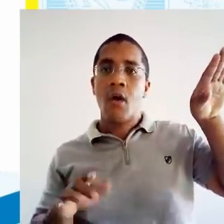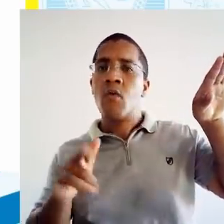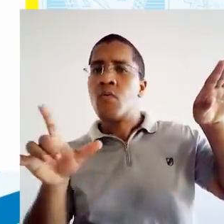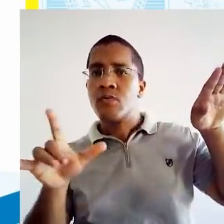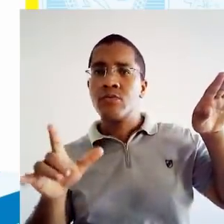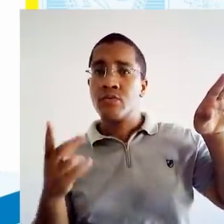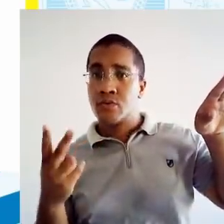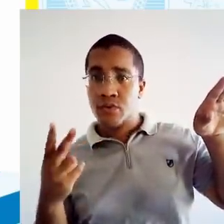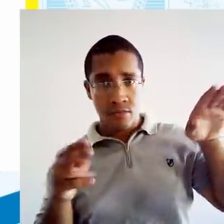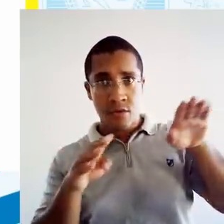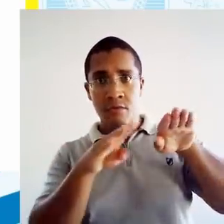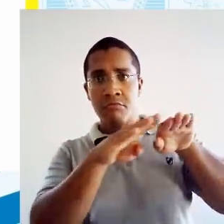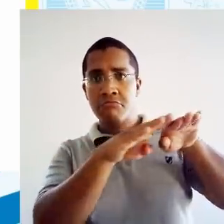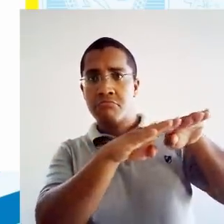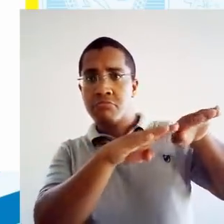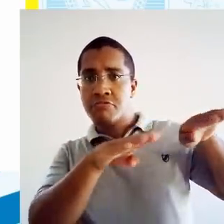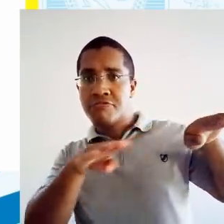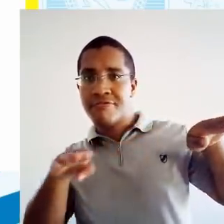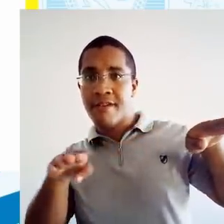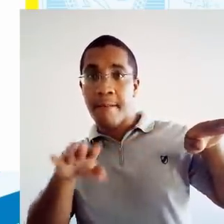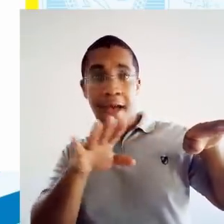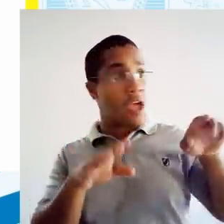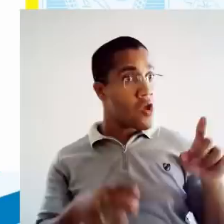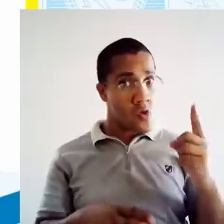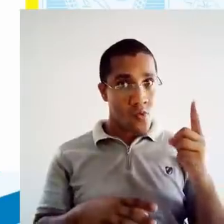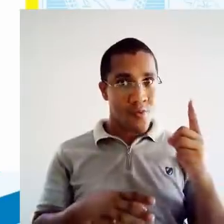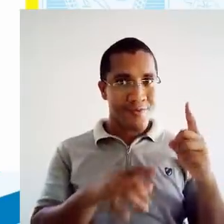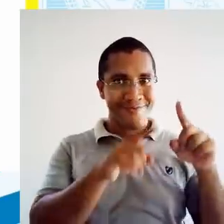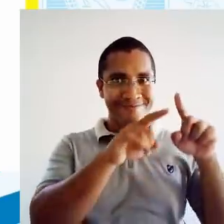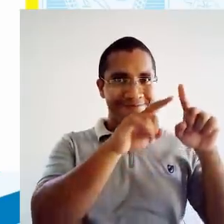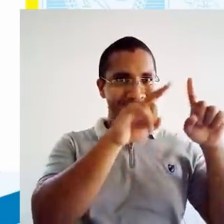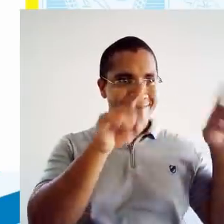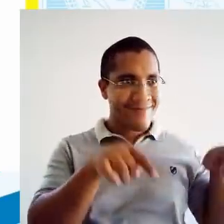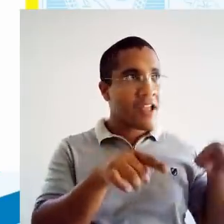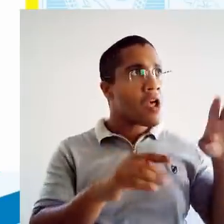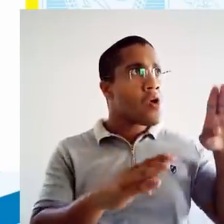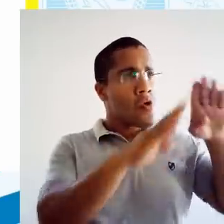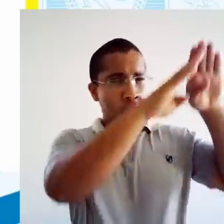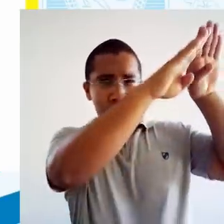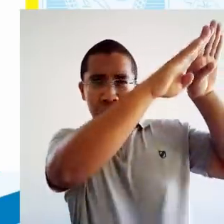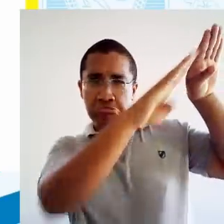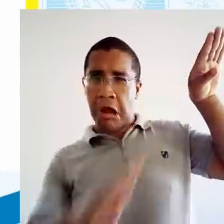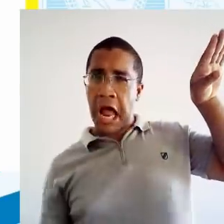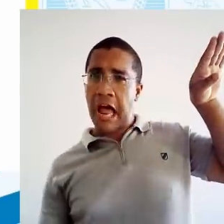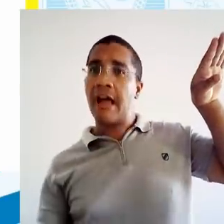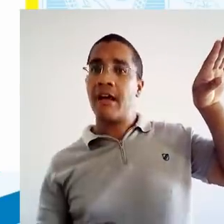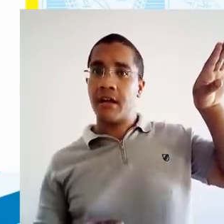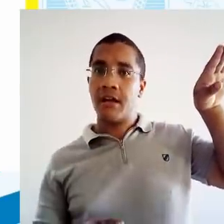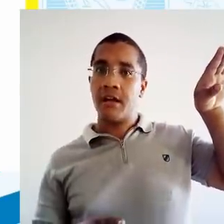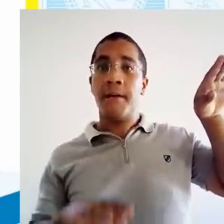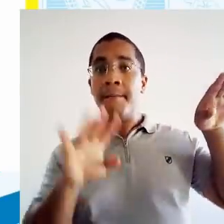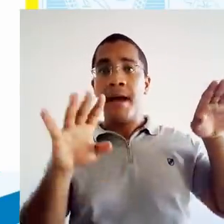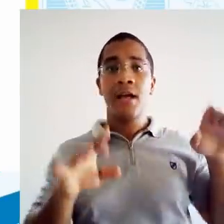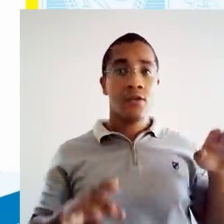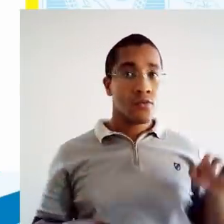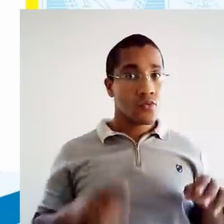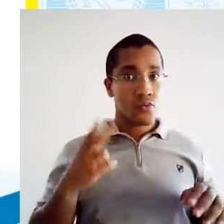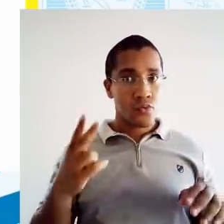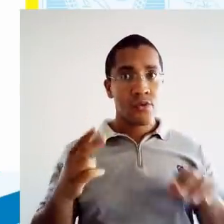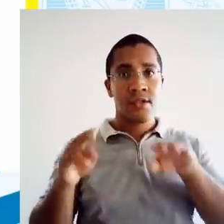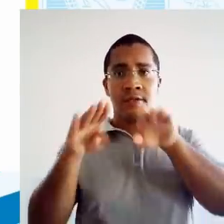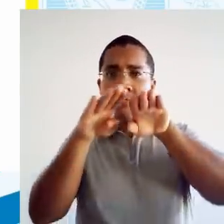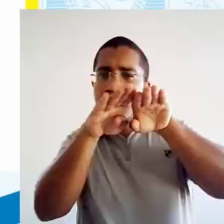de rampa. Só que no plano 1, a rampa ela é mais inclinada e no plano 2, a rampa ela é